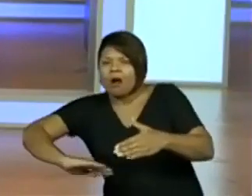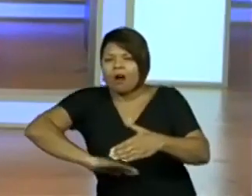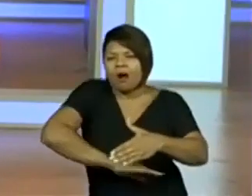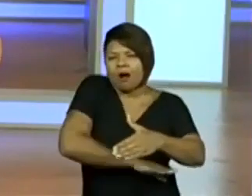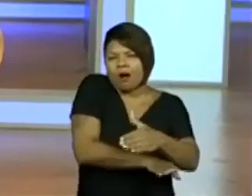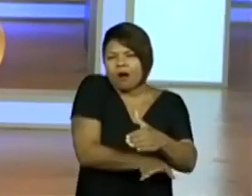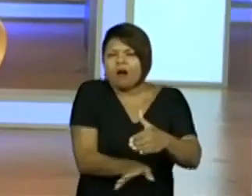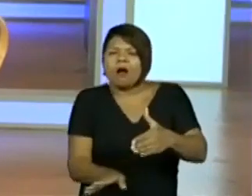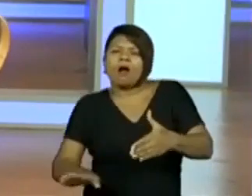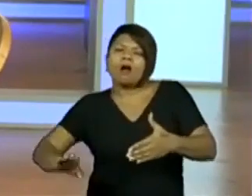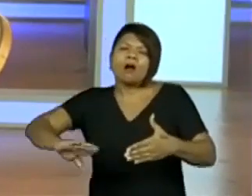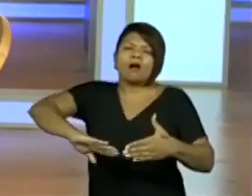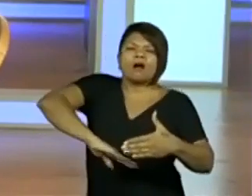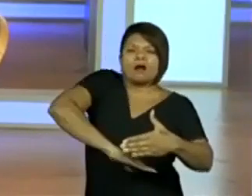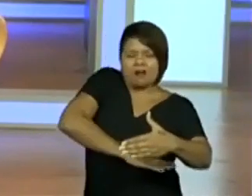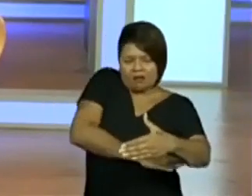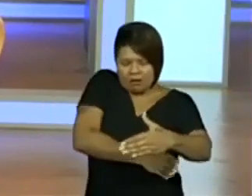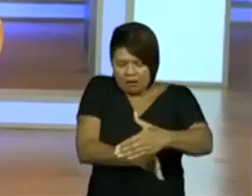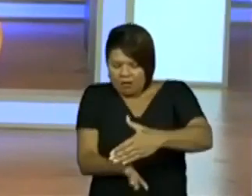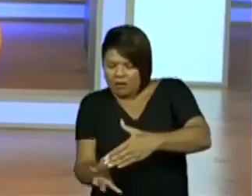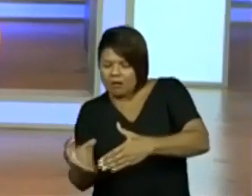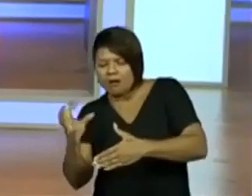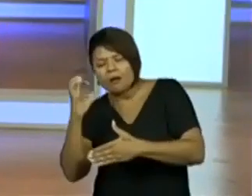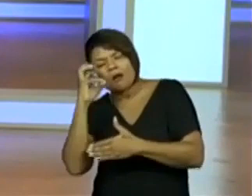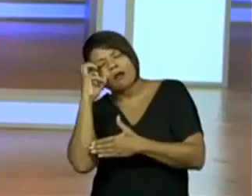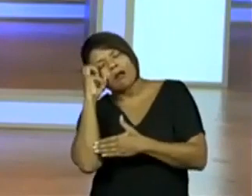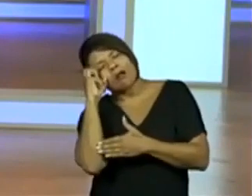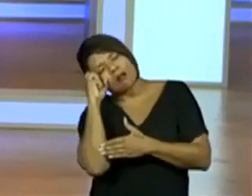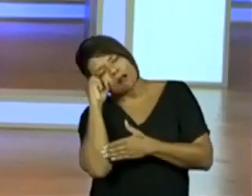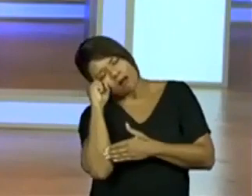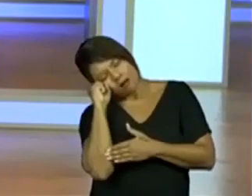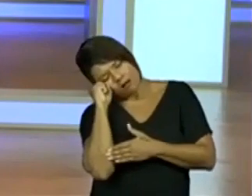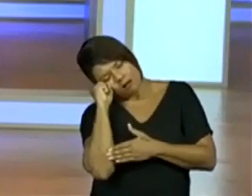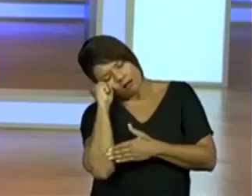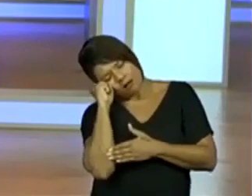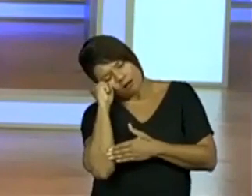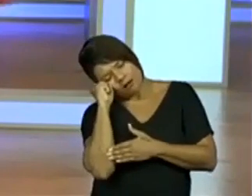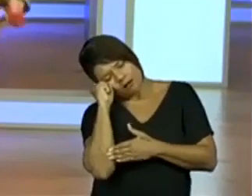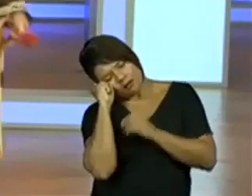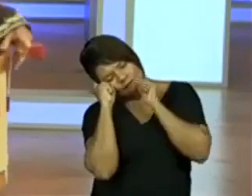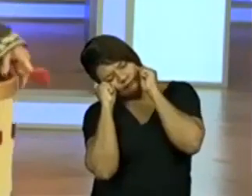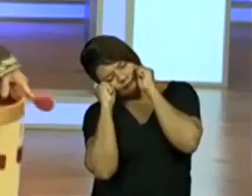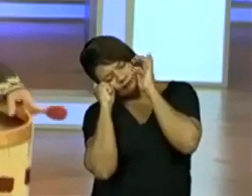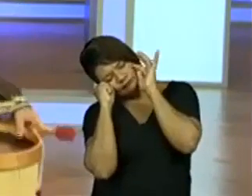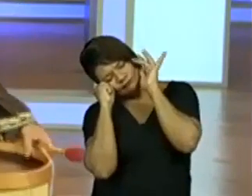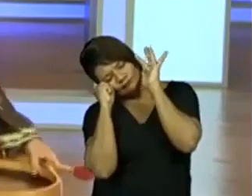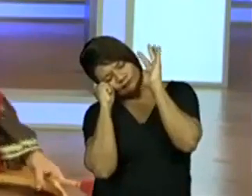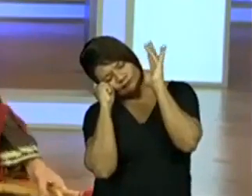até adormecer e sonhar.